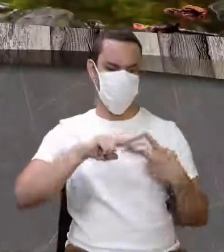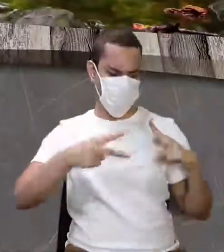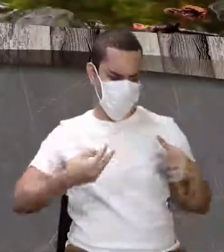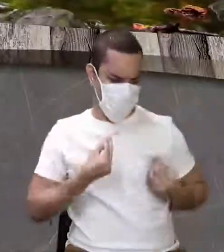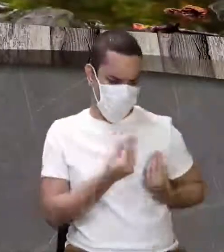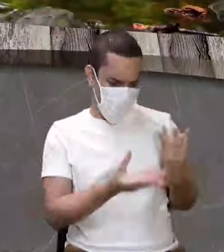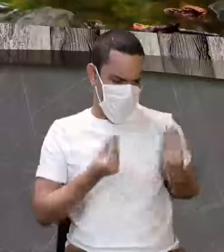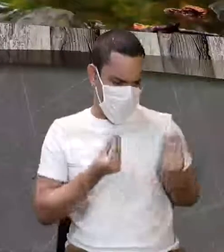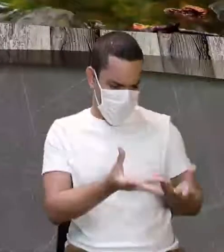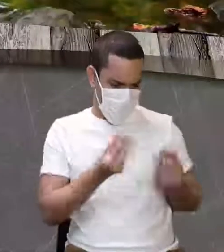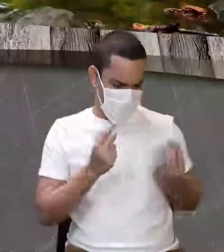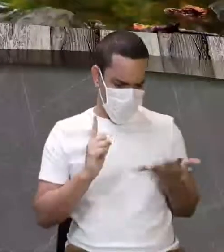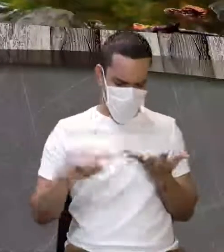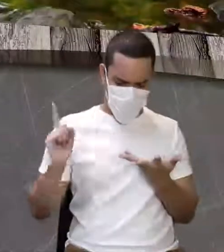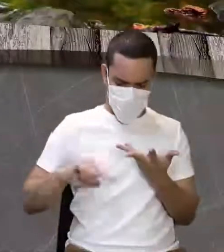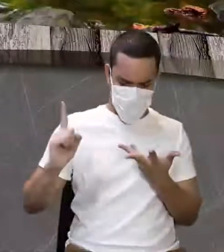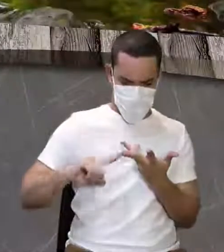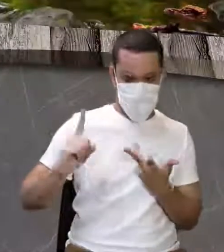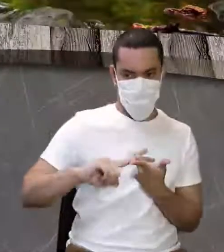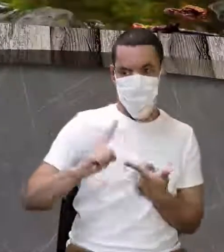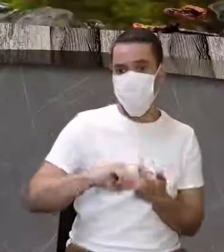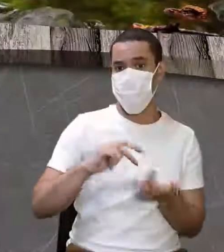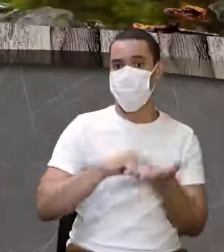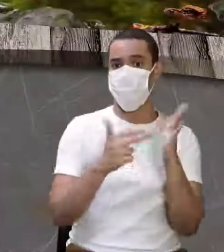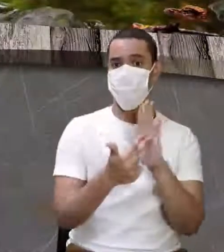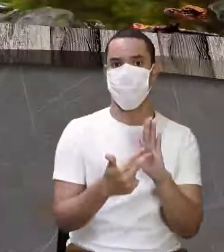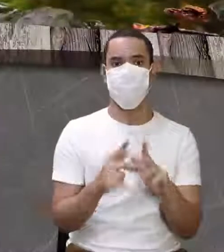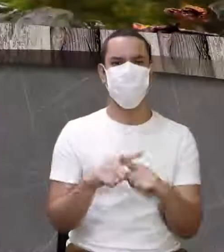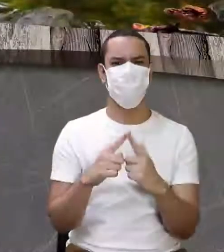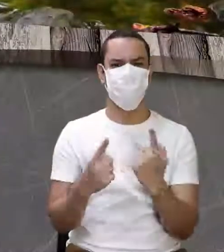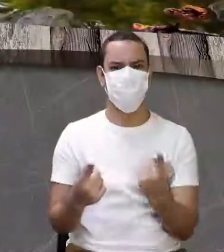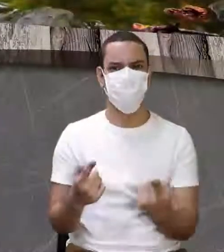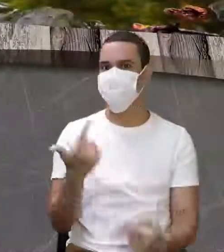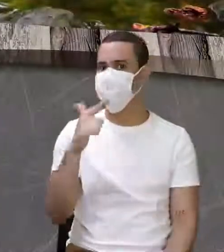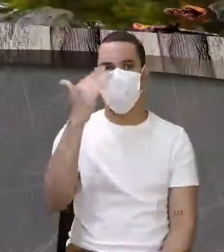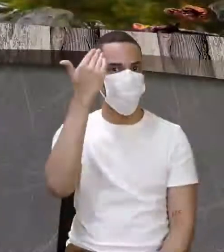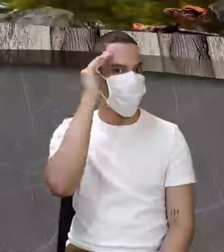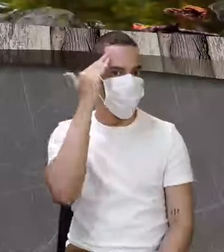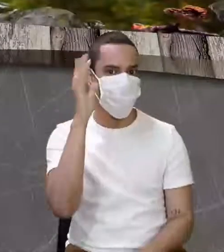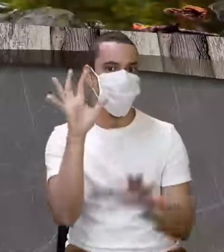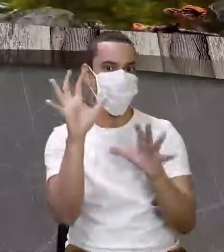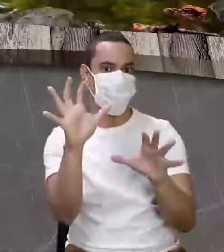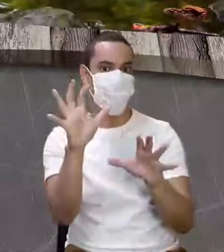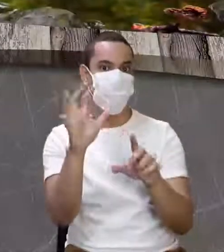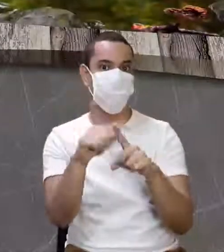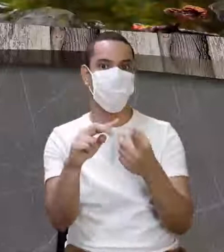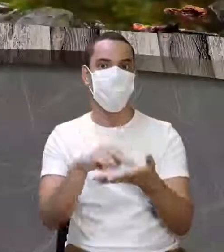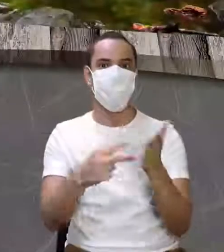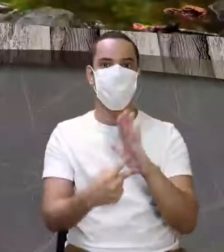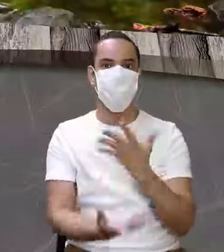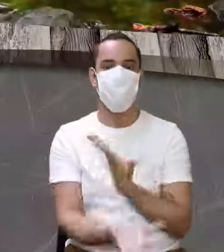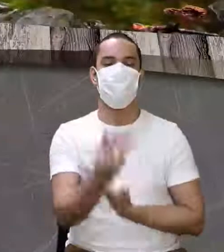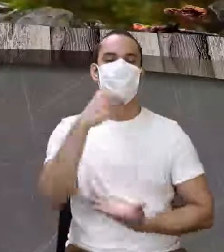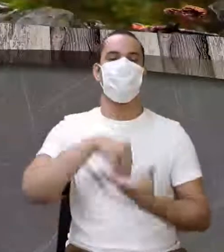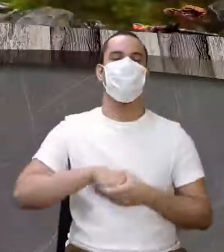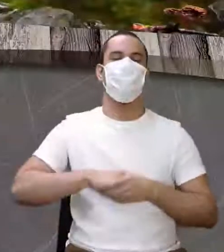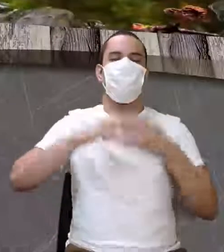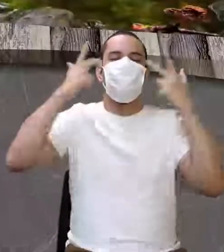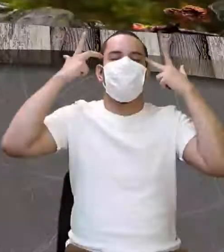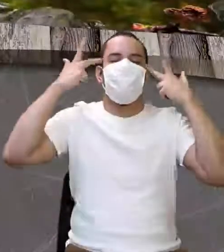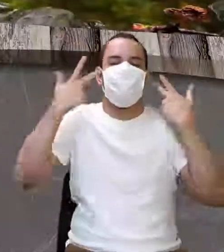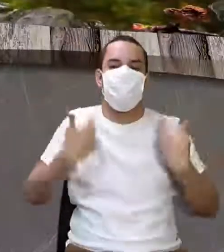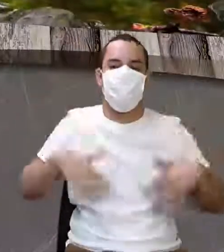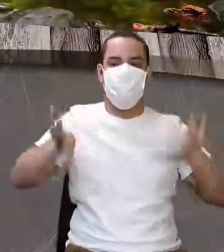está ali, a sua informação vai ser perpetuada. Professora, mas eles não têm esse entendimento. Pois é, querida, é instinto. Tá? Os animais